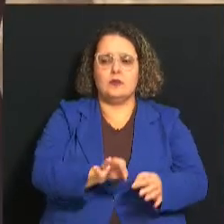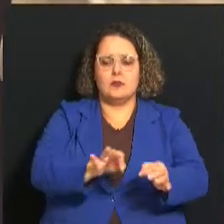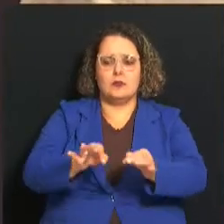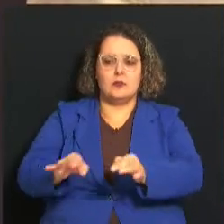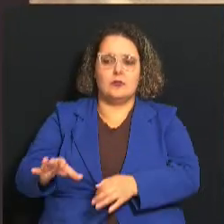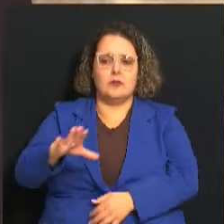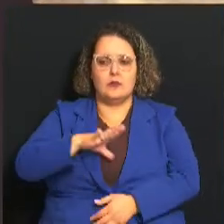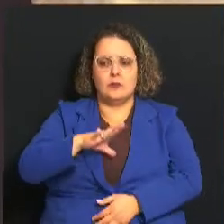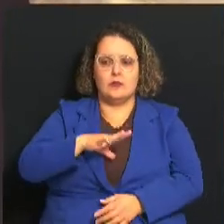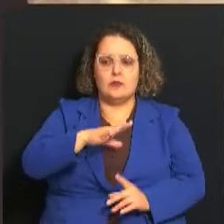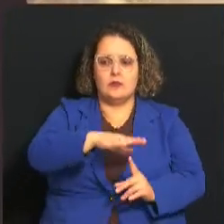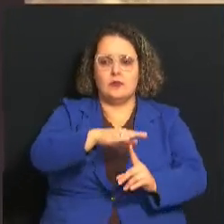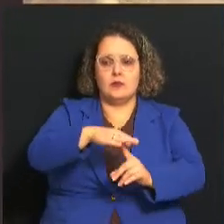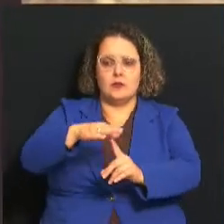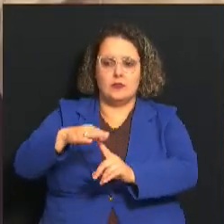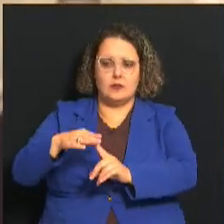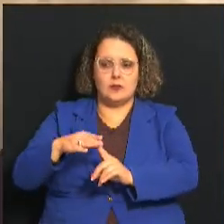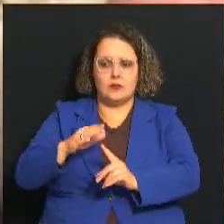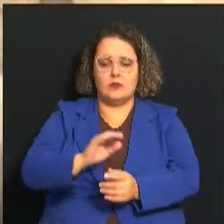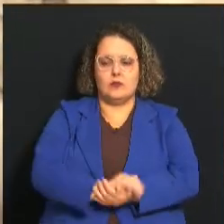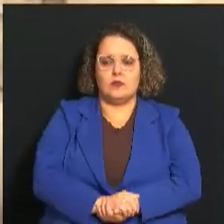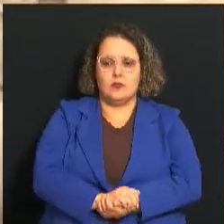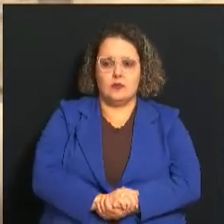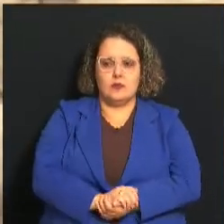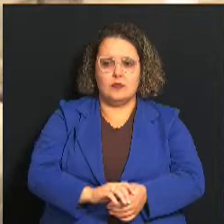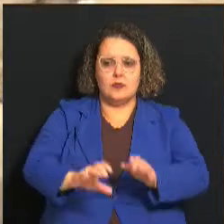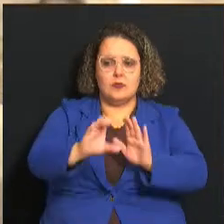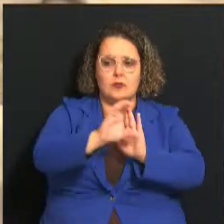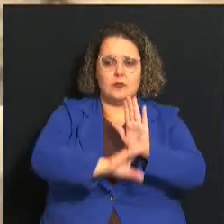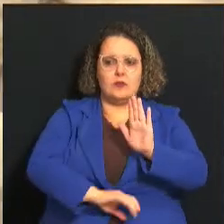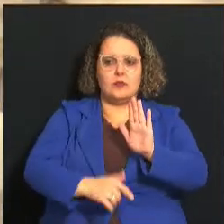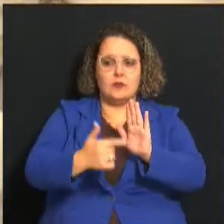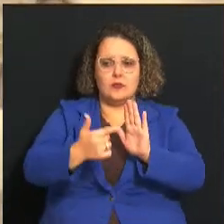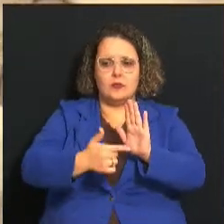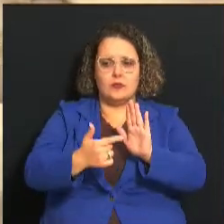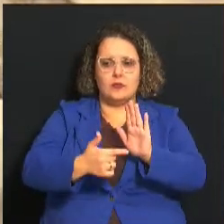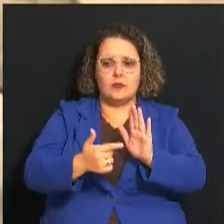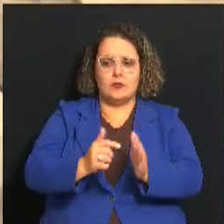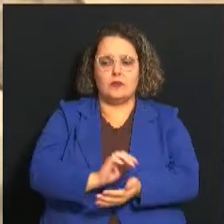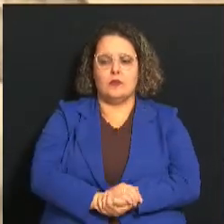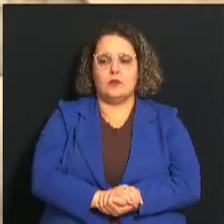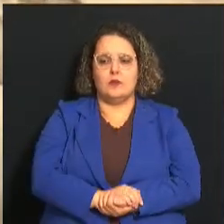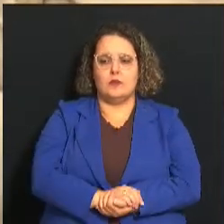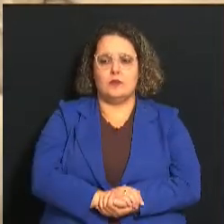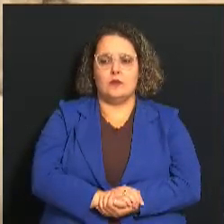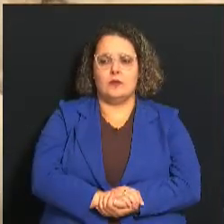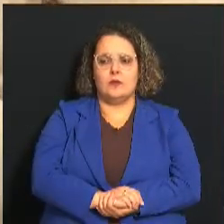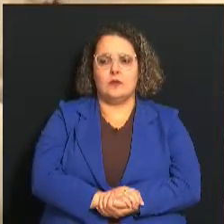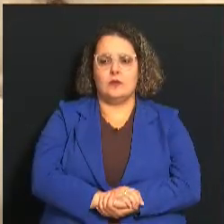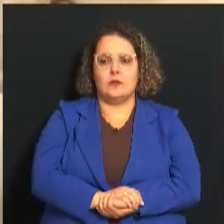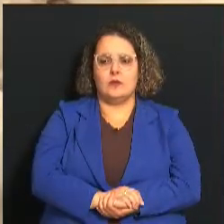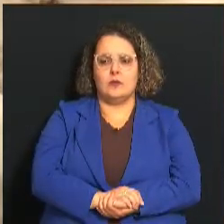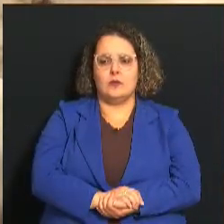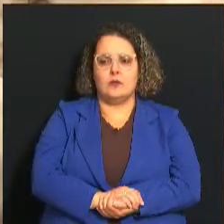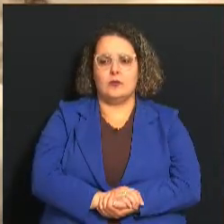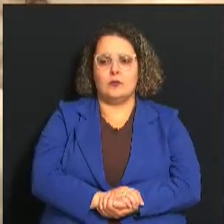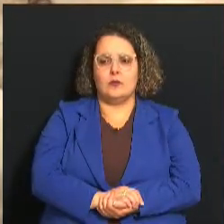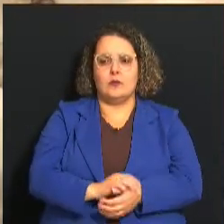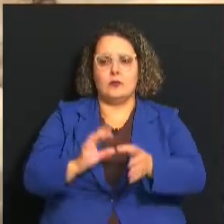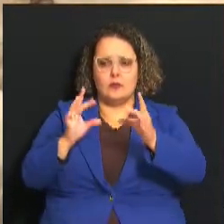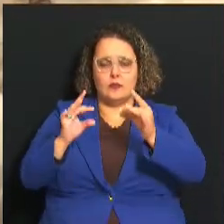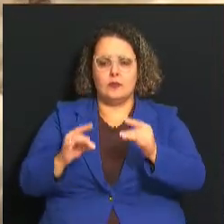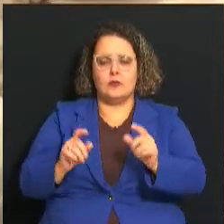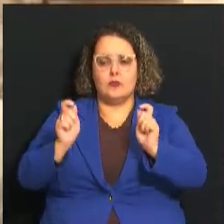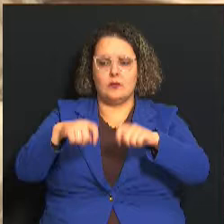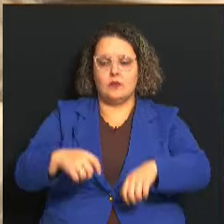Municipais Ambientais. Capítulo 2º, capítulo 2, composição e funcionamento.